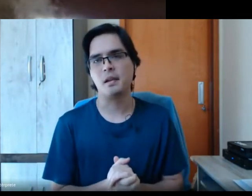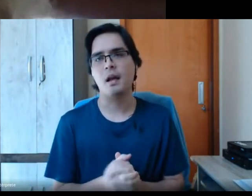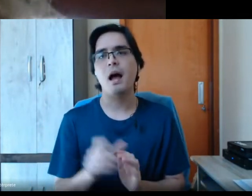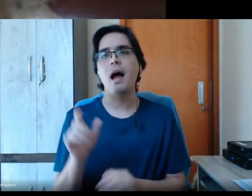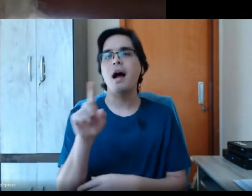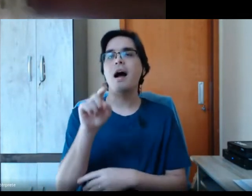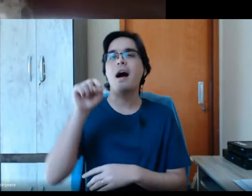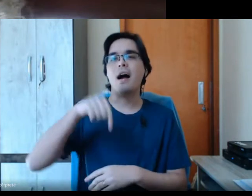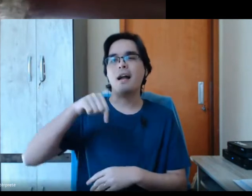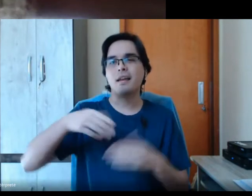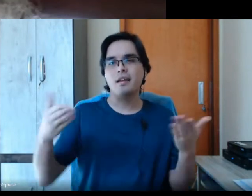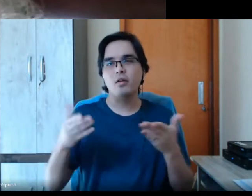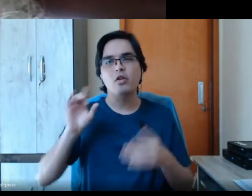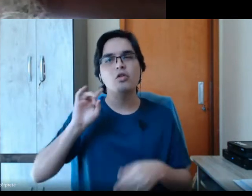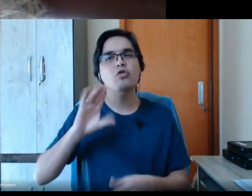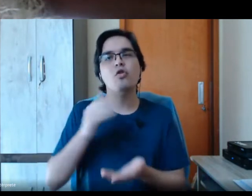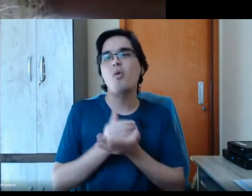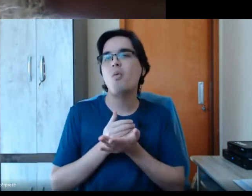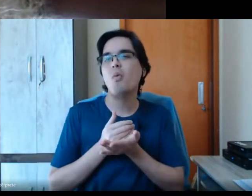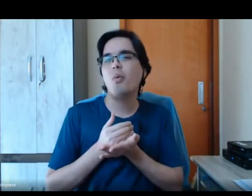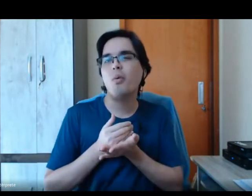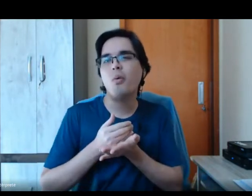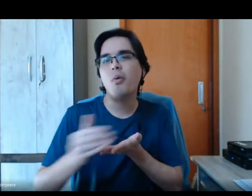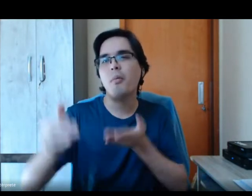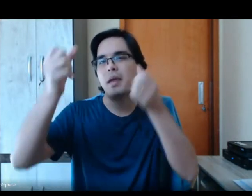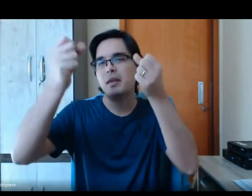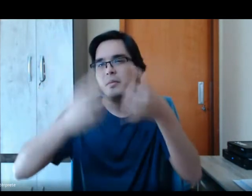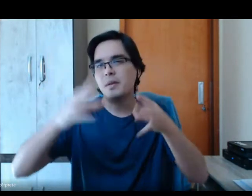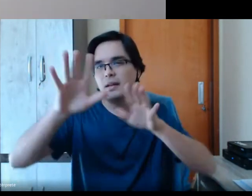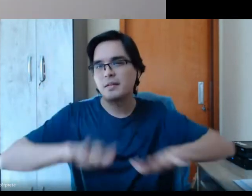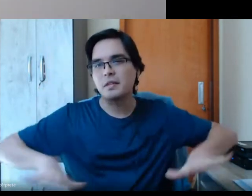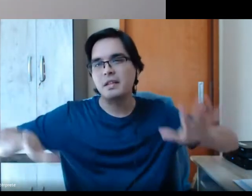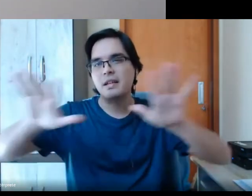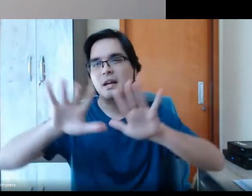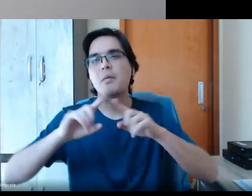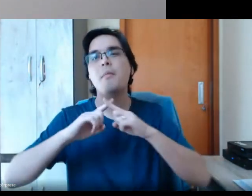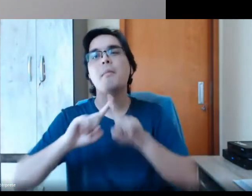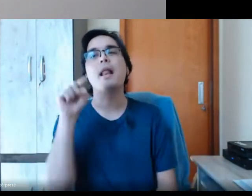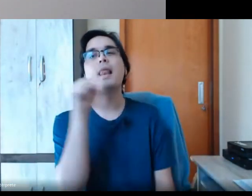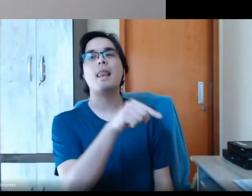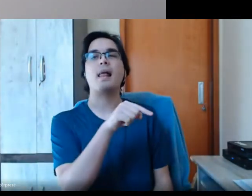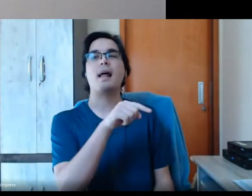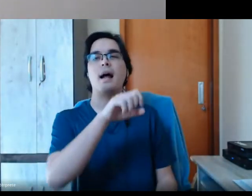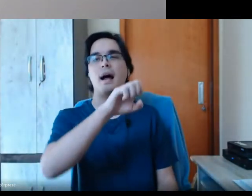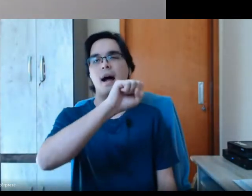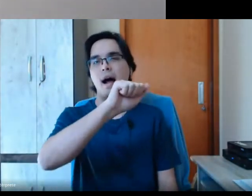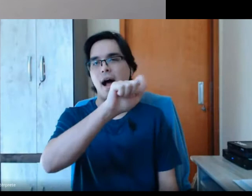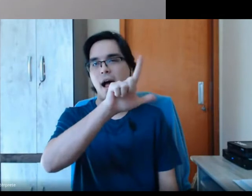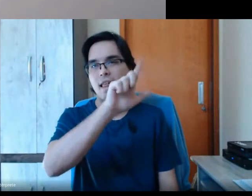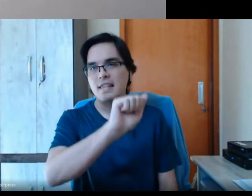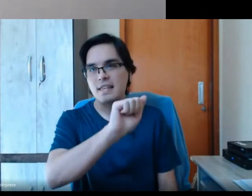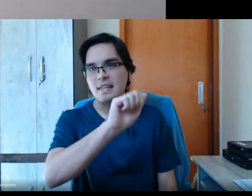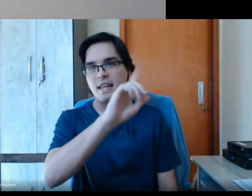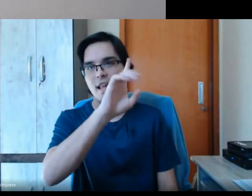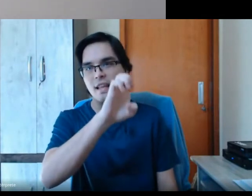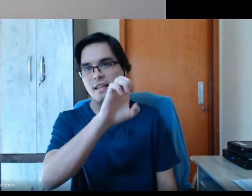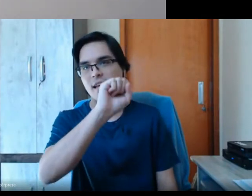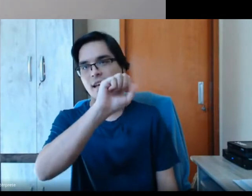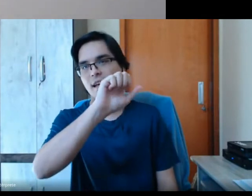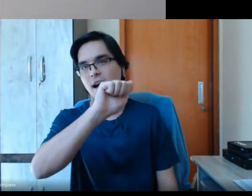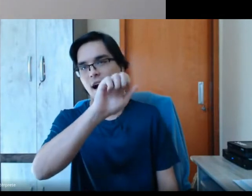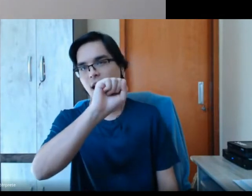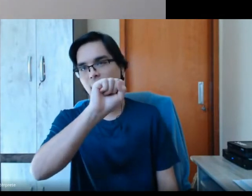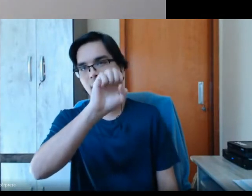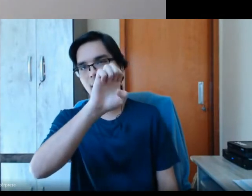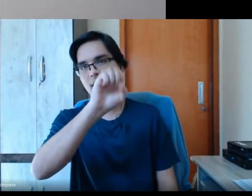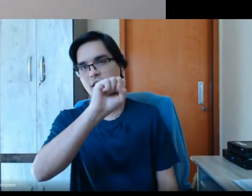tenha resposta para tudo. É isso. Estou vendo aqui, acompanhando as dúvidas de vocês, pessoal, no chat agora que eu